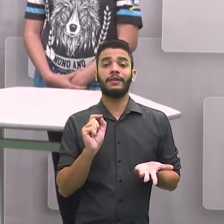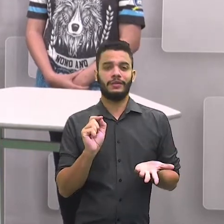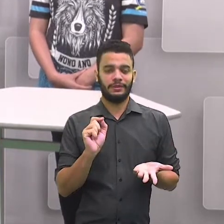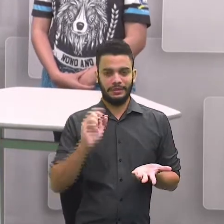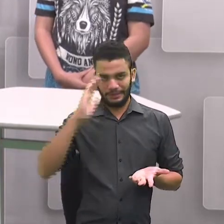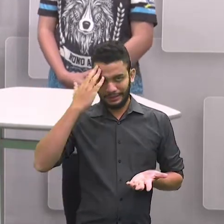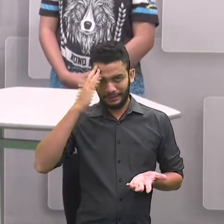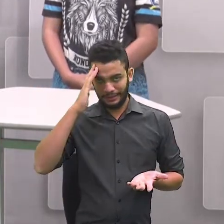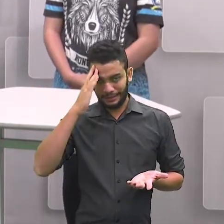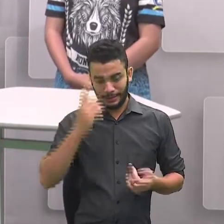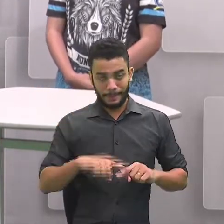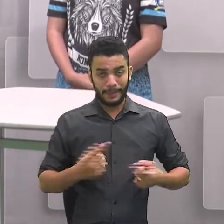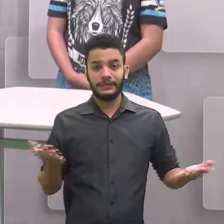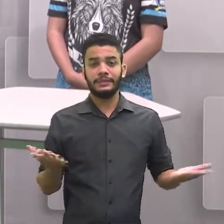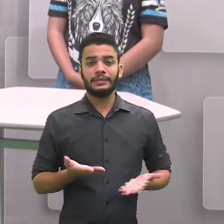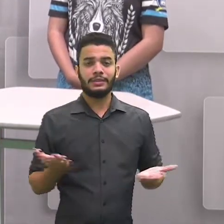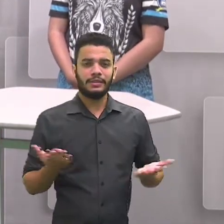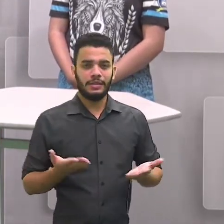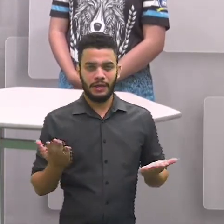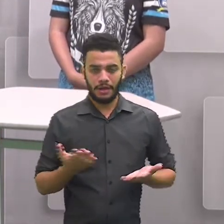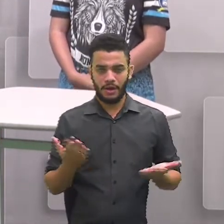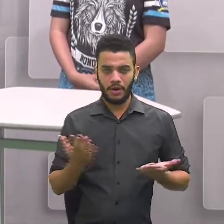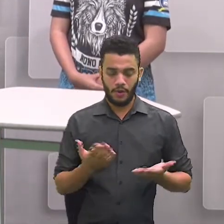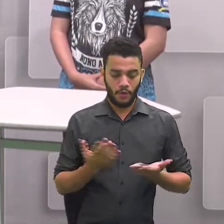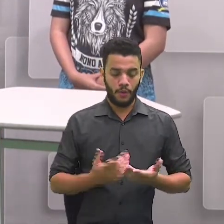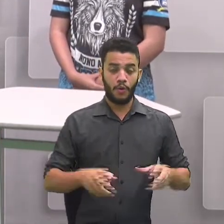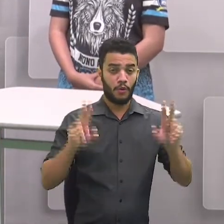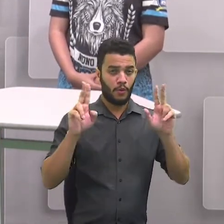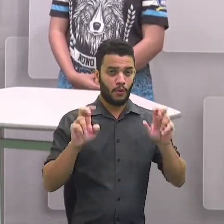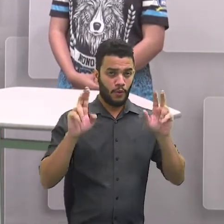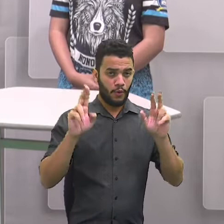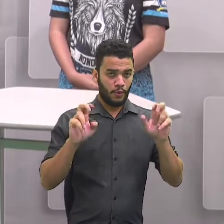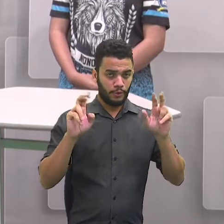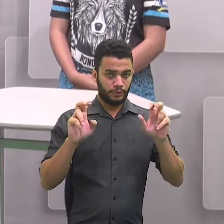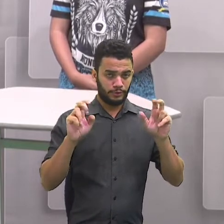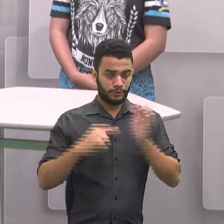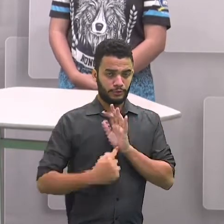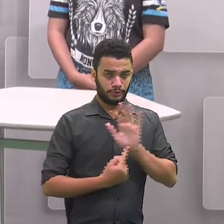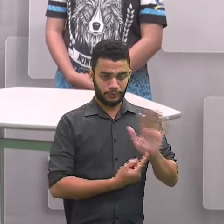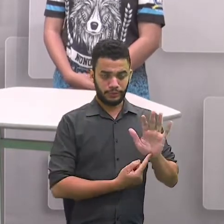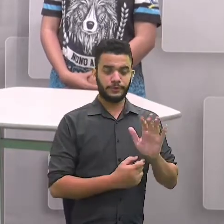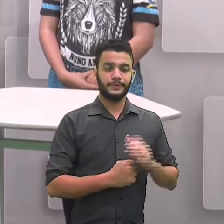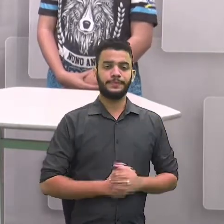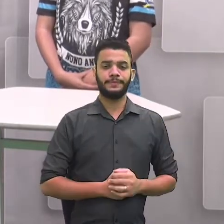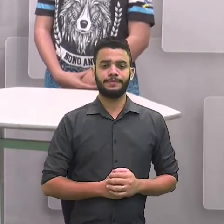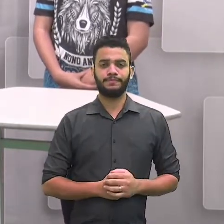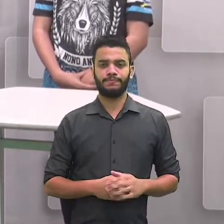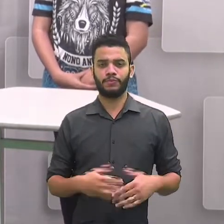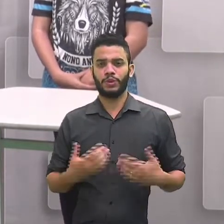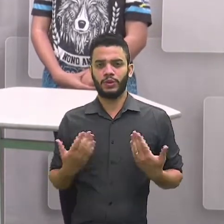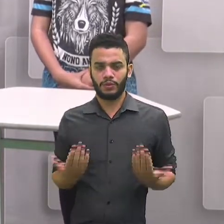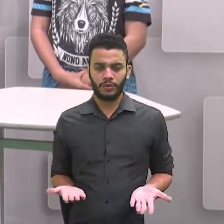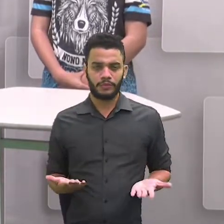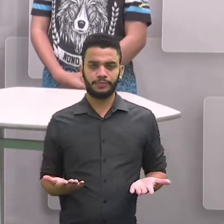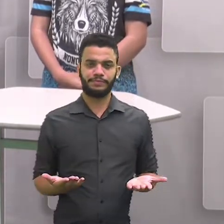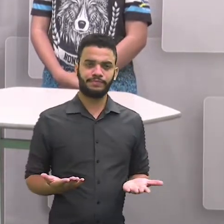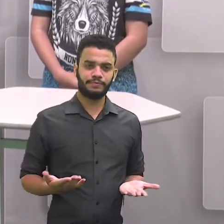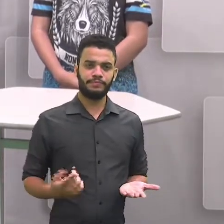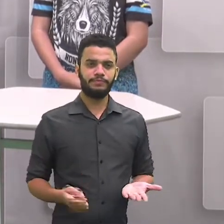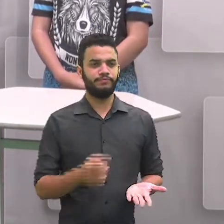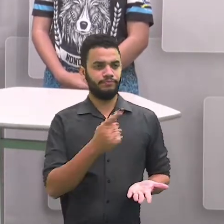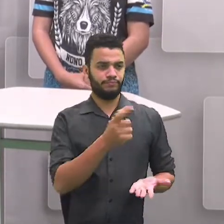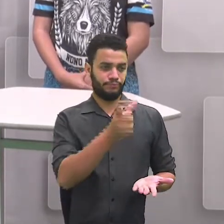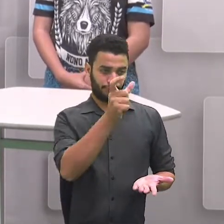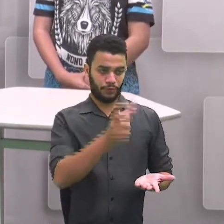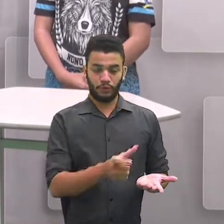agora vamos direto, né, ao assunto deste programa. Vamos lá. Começando, né, meninas, vou